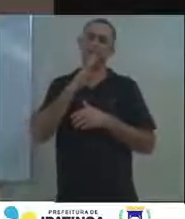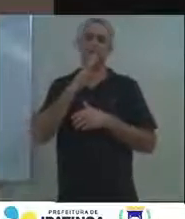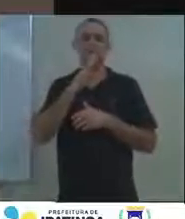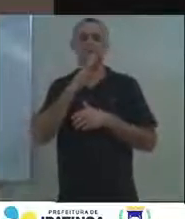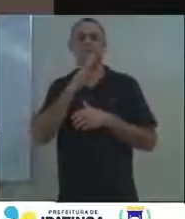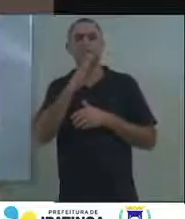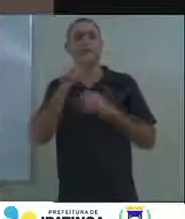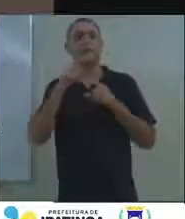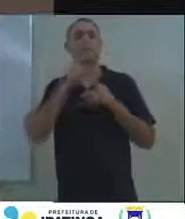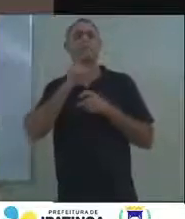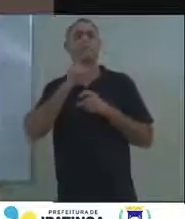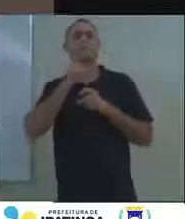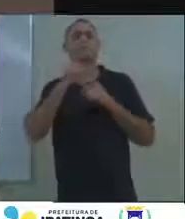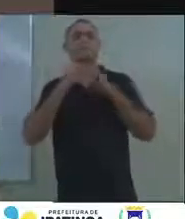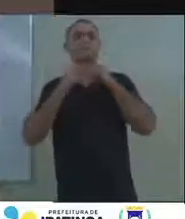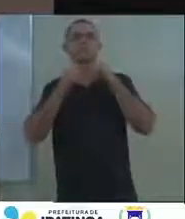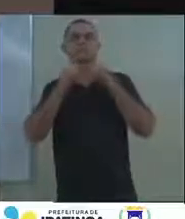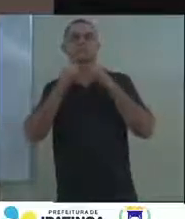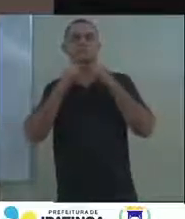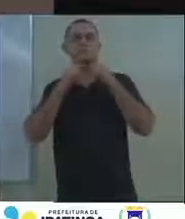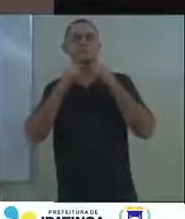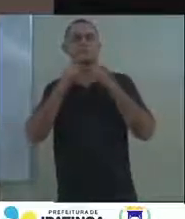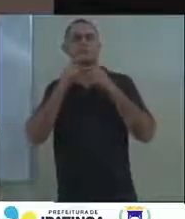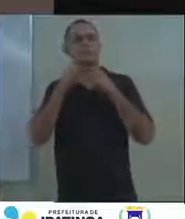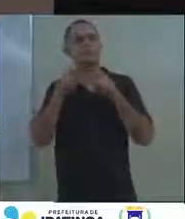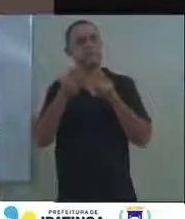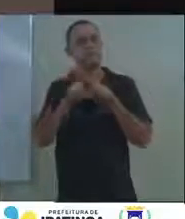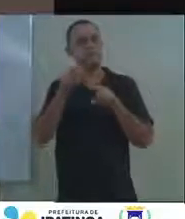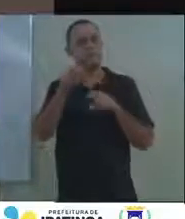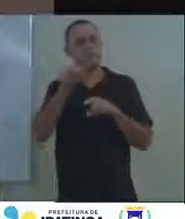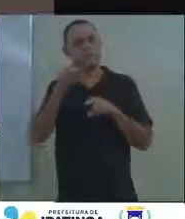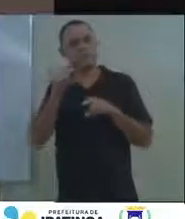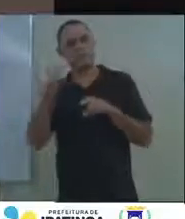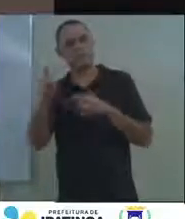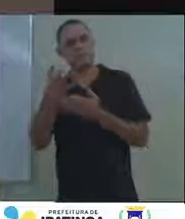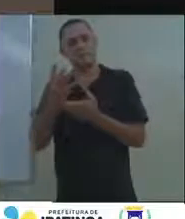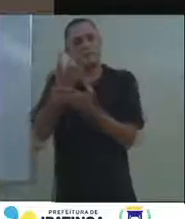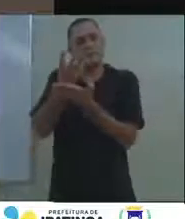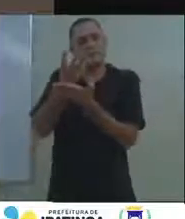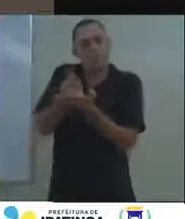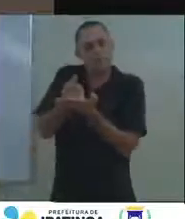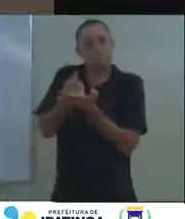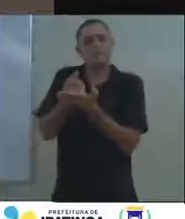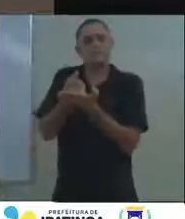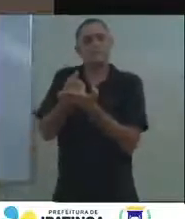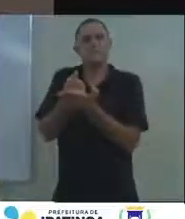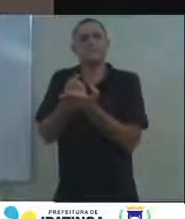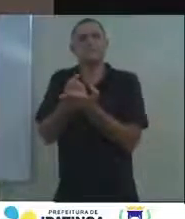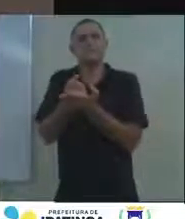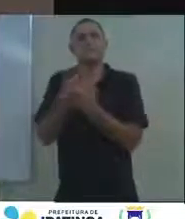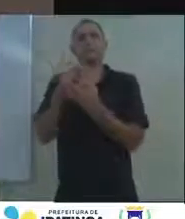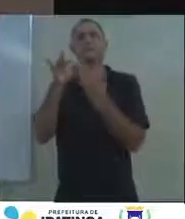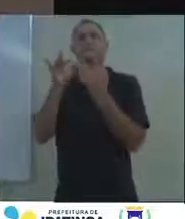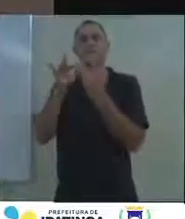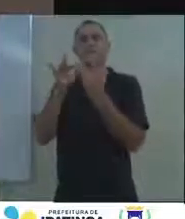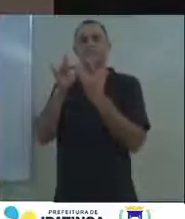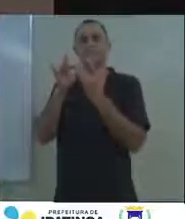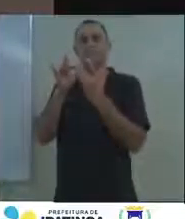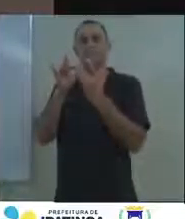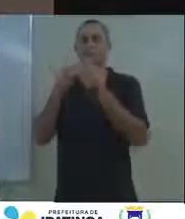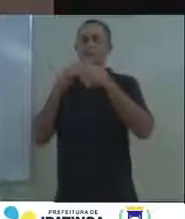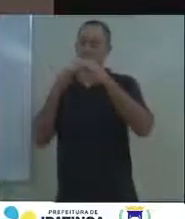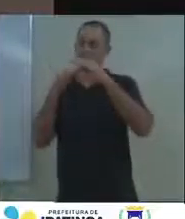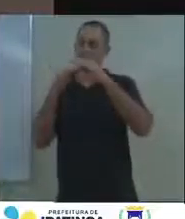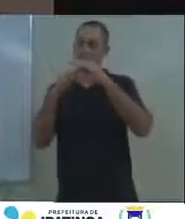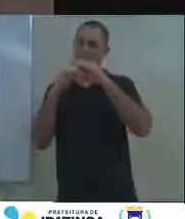dúvidas, quiser o tutorial do aplicativo, do VoiceGuard, baixa o VoiceGuard, pode entrar em contato comigo por e-mail, esse é meu